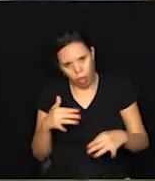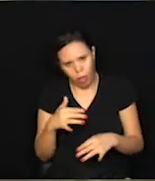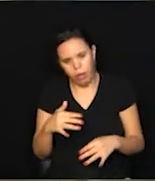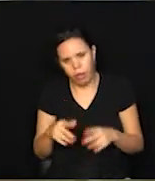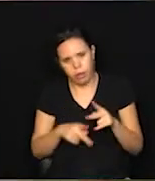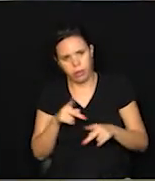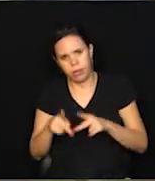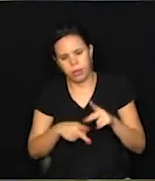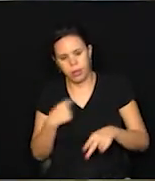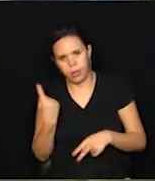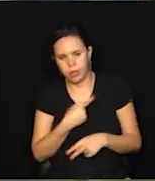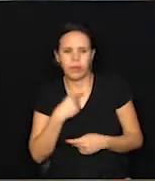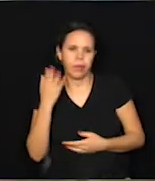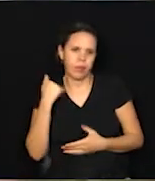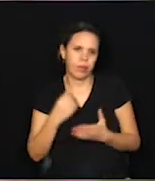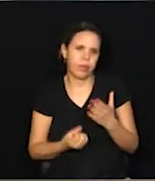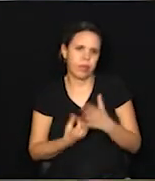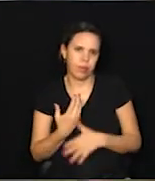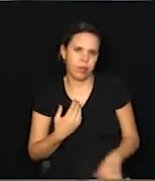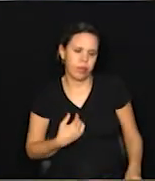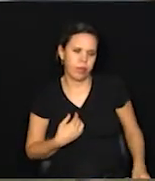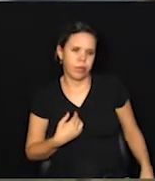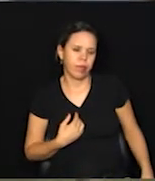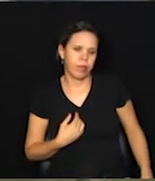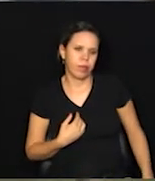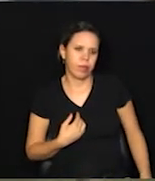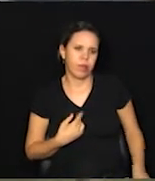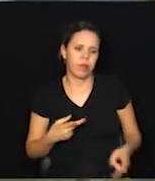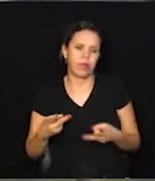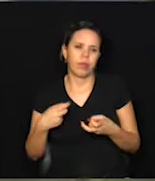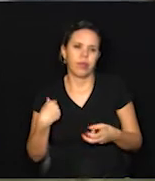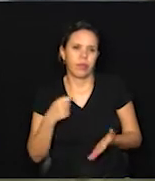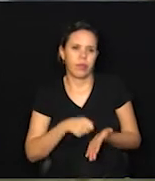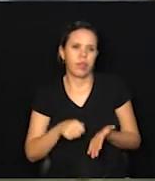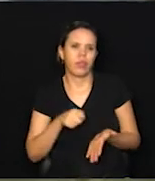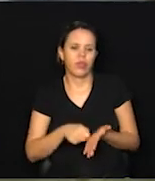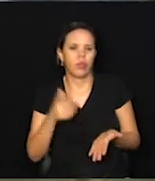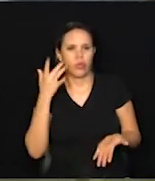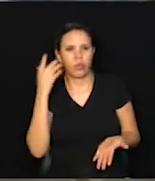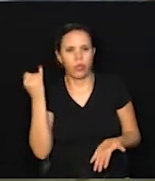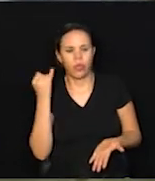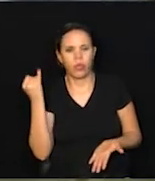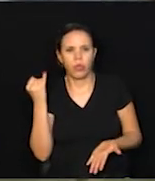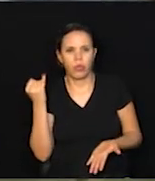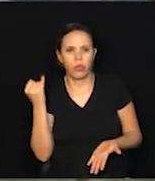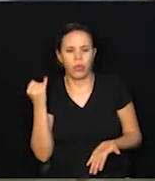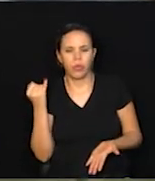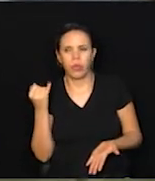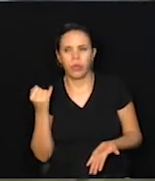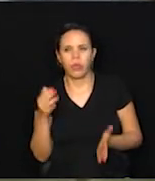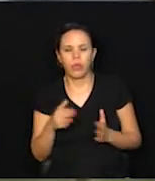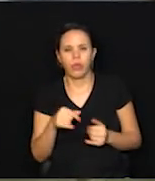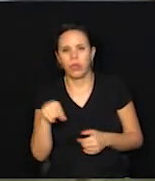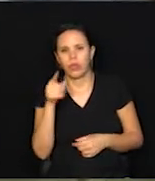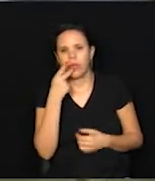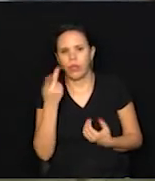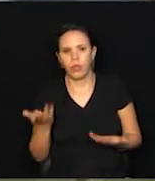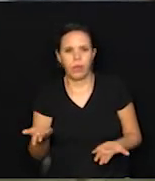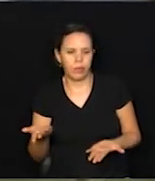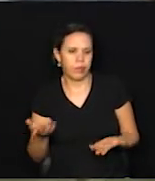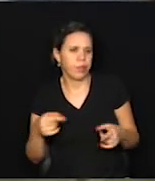das pessoas, que a gente sabe que isso acontece. Então, foram observações que eu anotei, achei importante, queria aqui que vocês comentassem